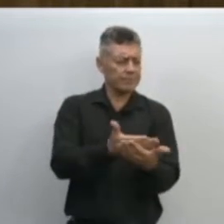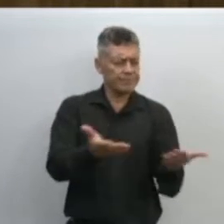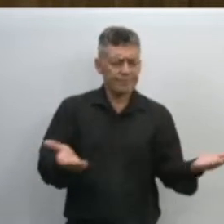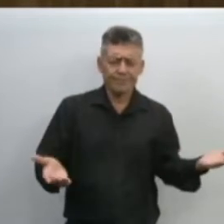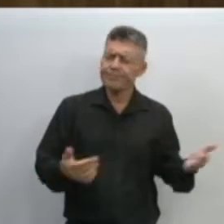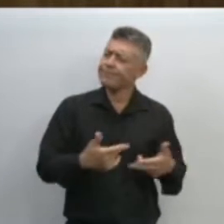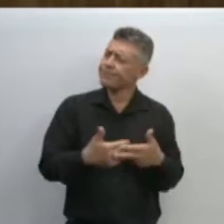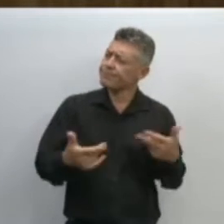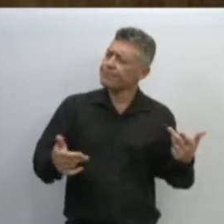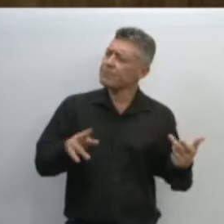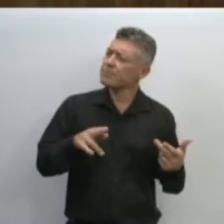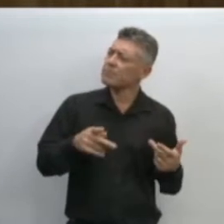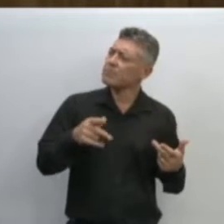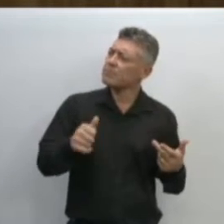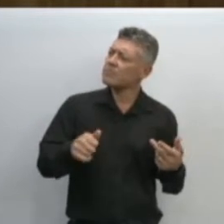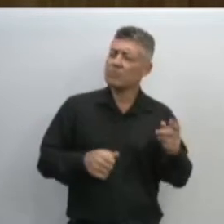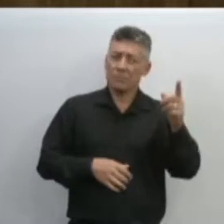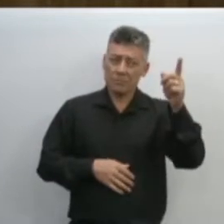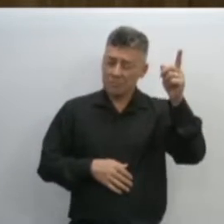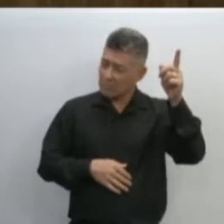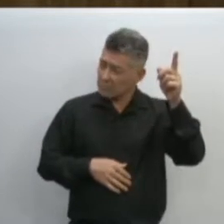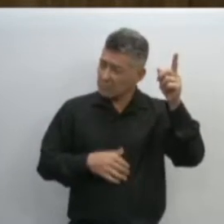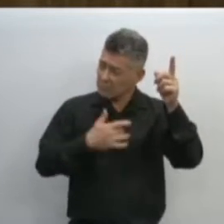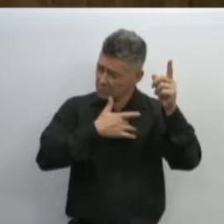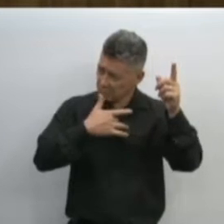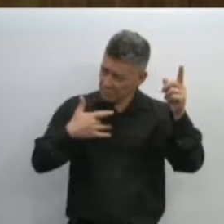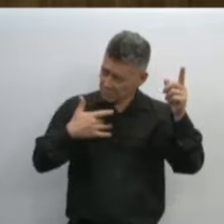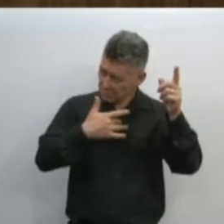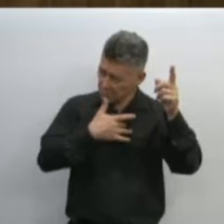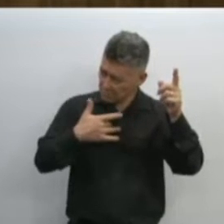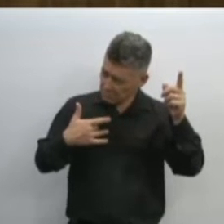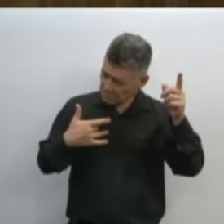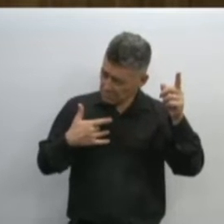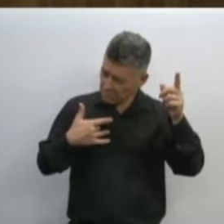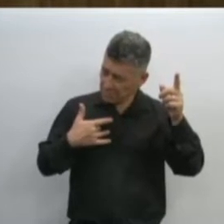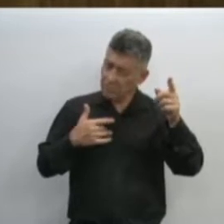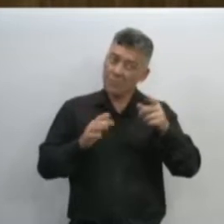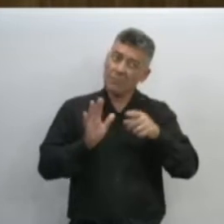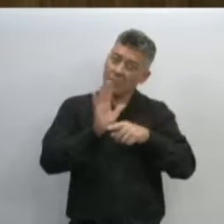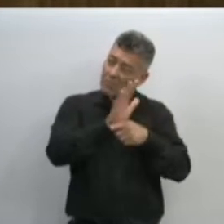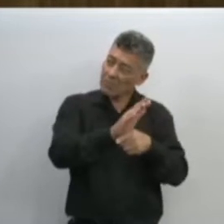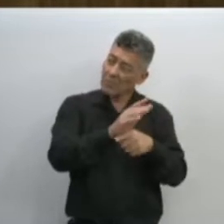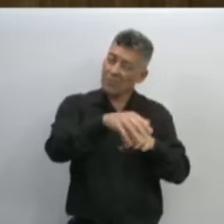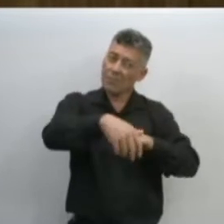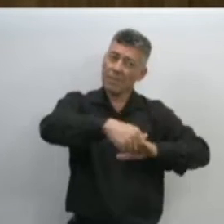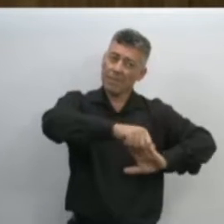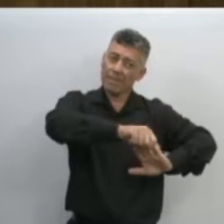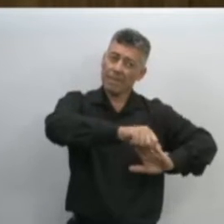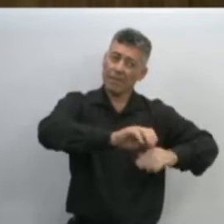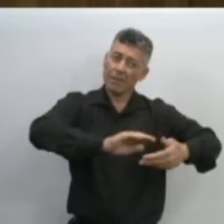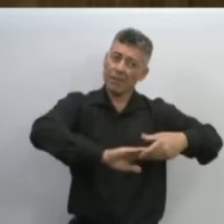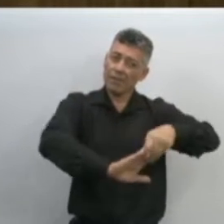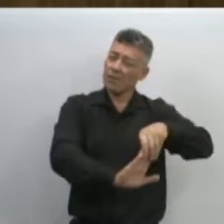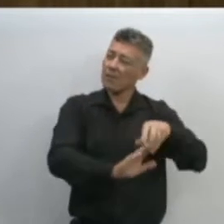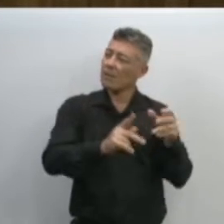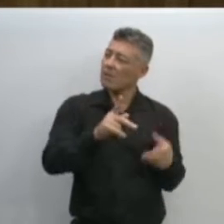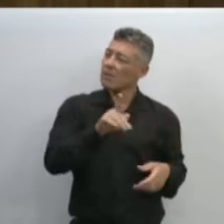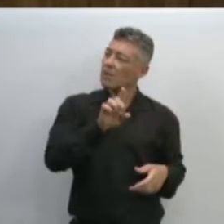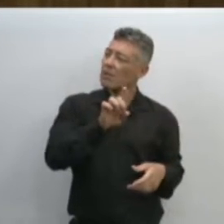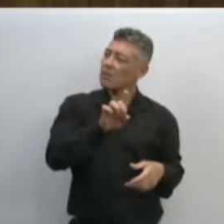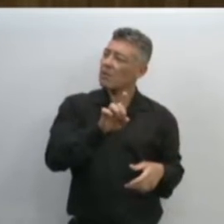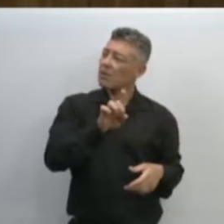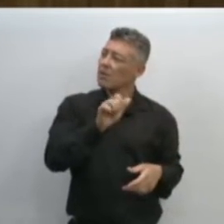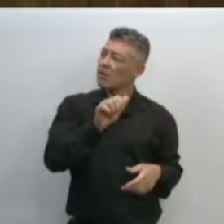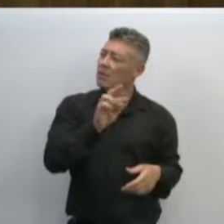que a UPA do Pajuçara volte a receber atendimento pediátrico. Nós sabemos que a